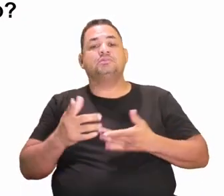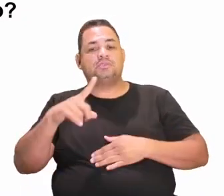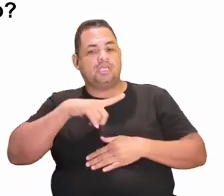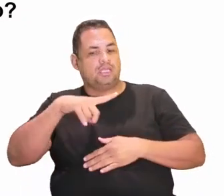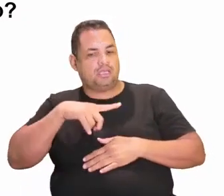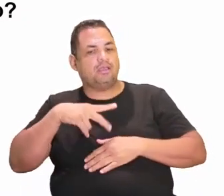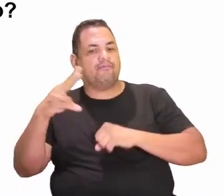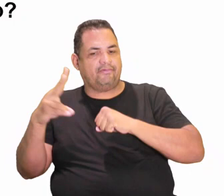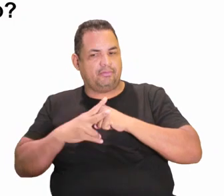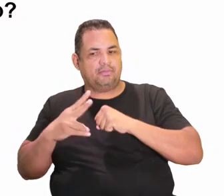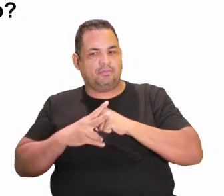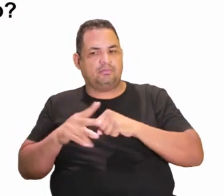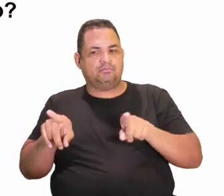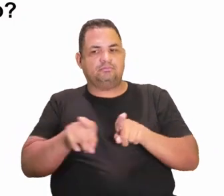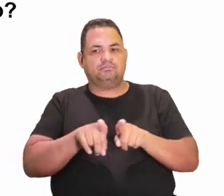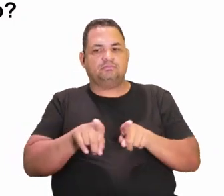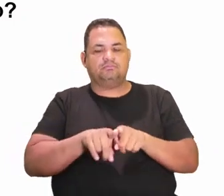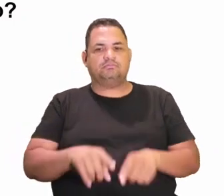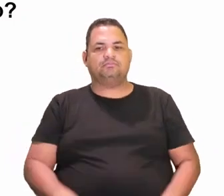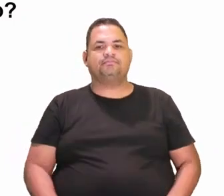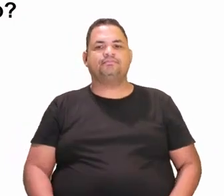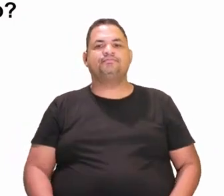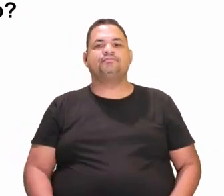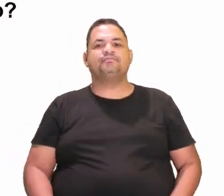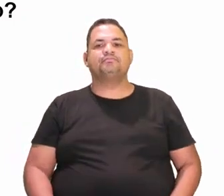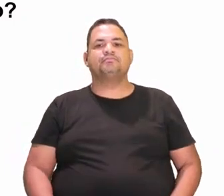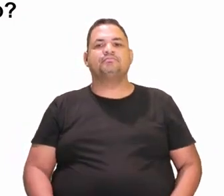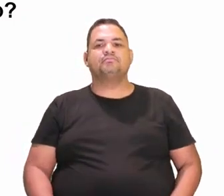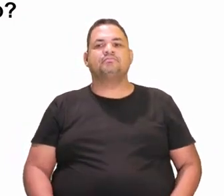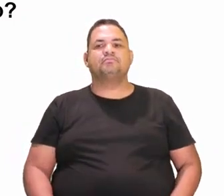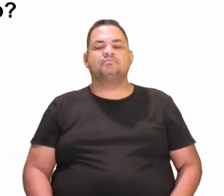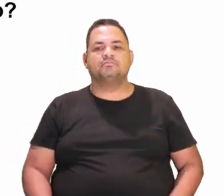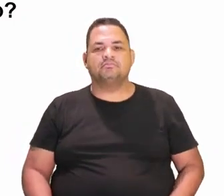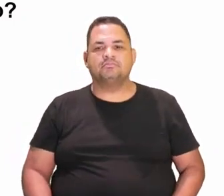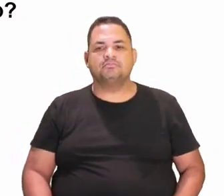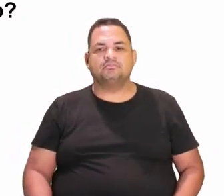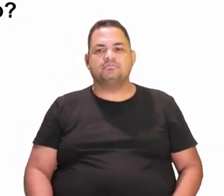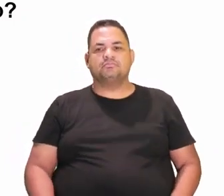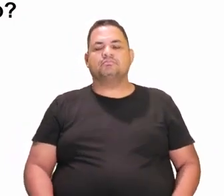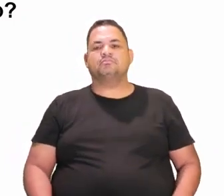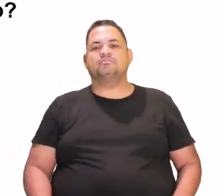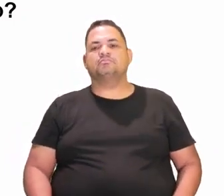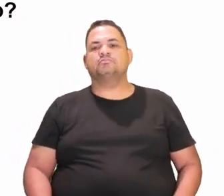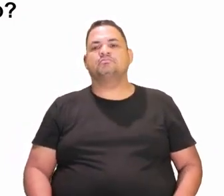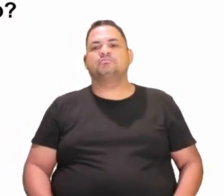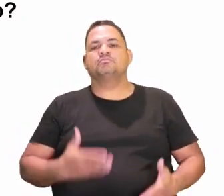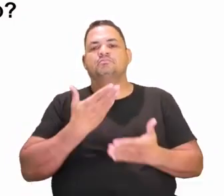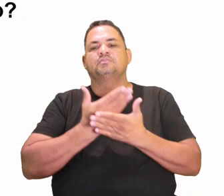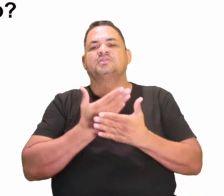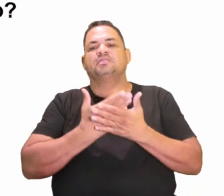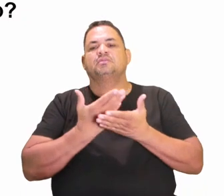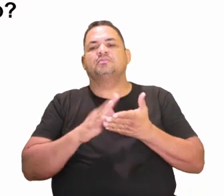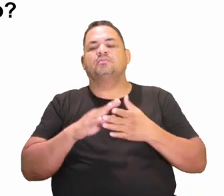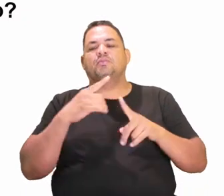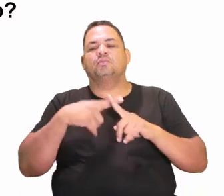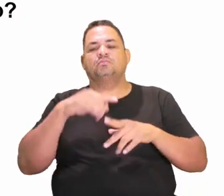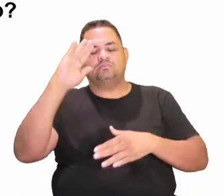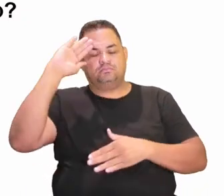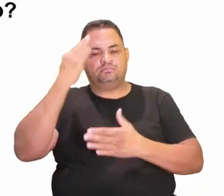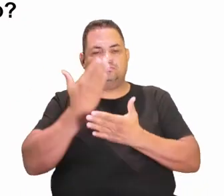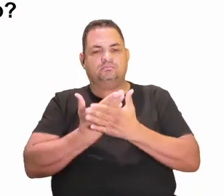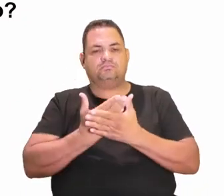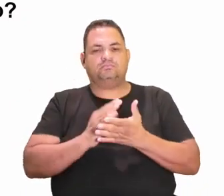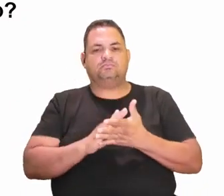souber como é que como se fala Natal em inglês, que eu tenho certeza que vocês sabem, tanto pela aula e tanto porque eu acredito que é uma